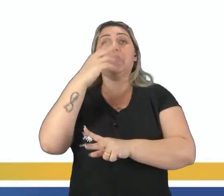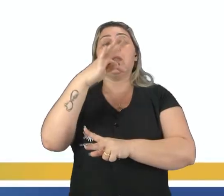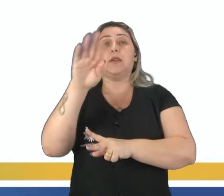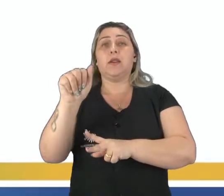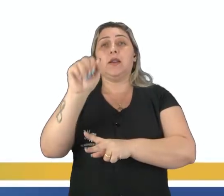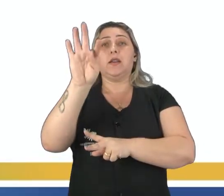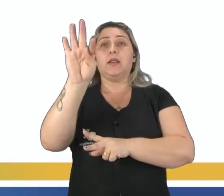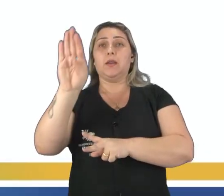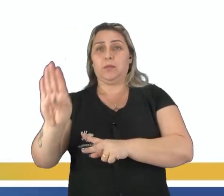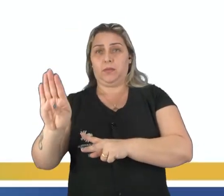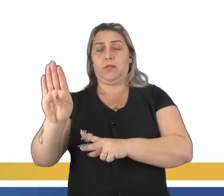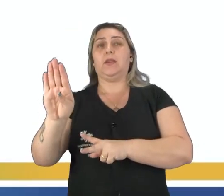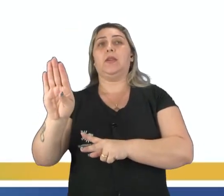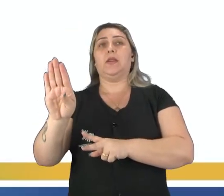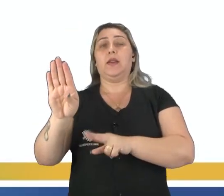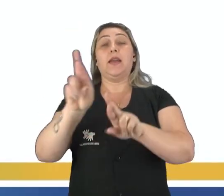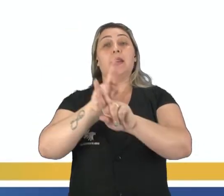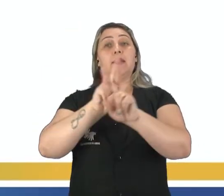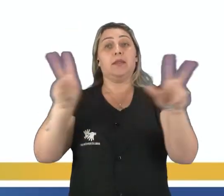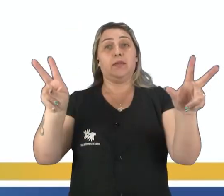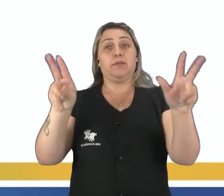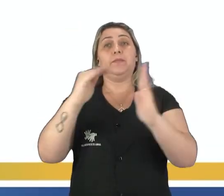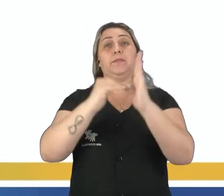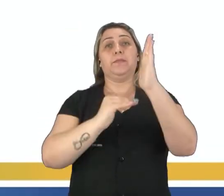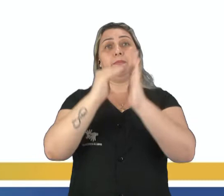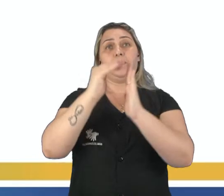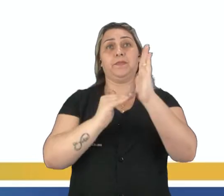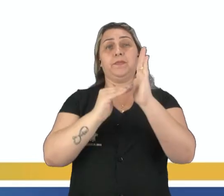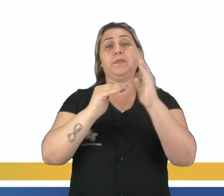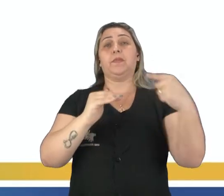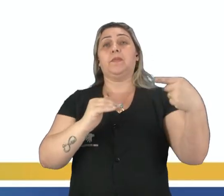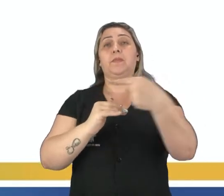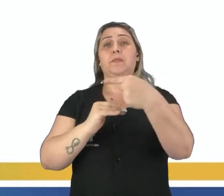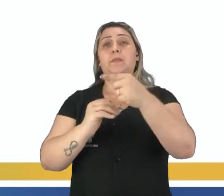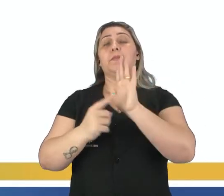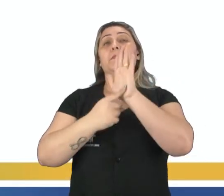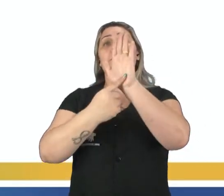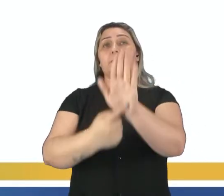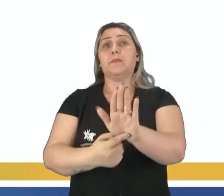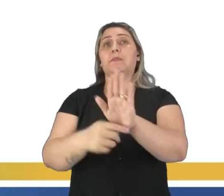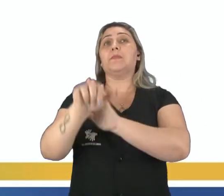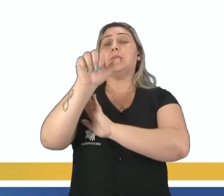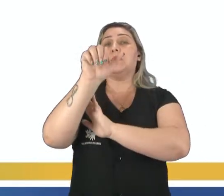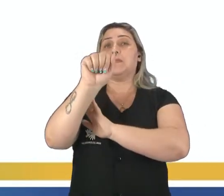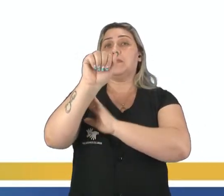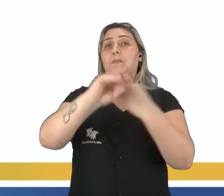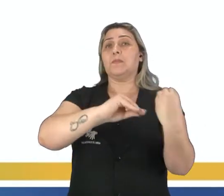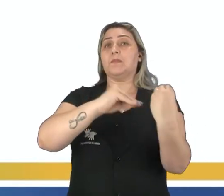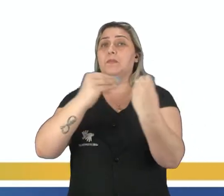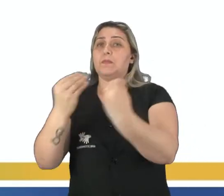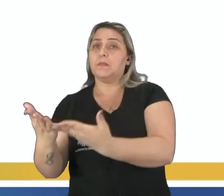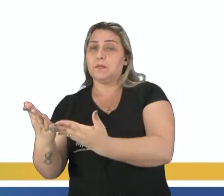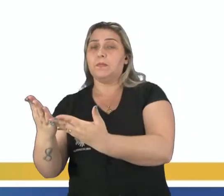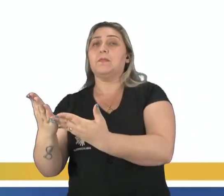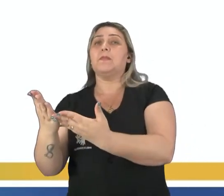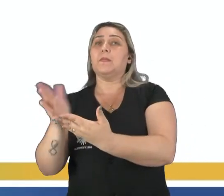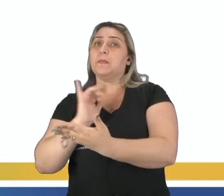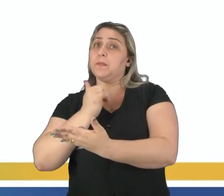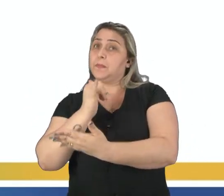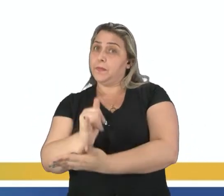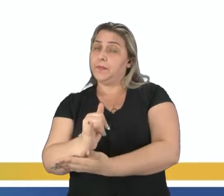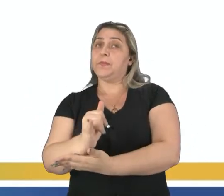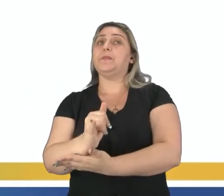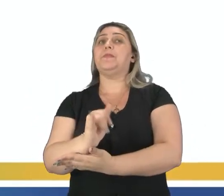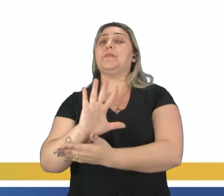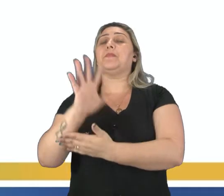TA e TB, com temperaturas diferentes. A setinha está mostrando que A está cedendo o corpo para B, então isso